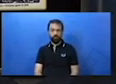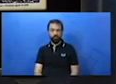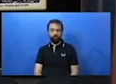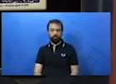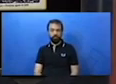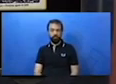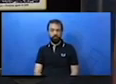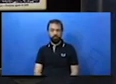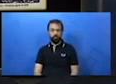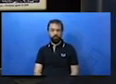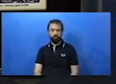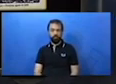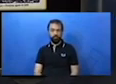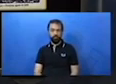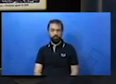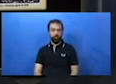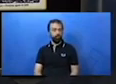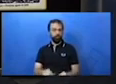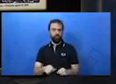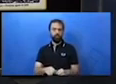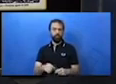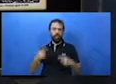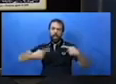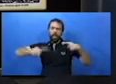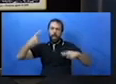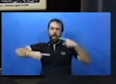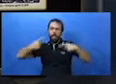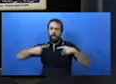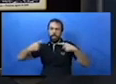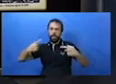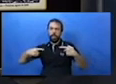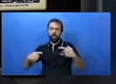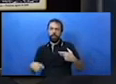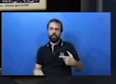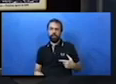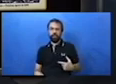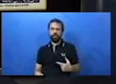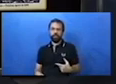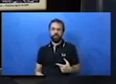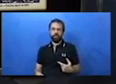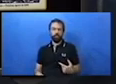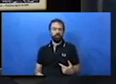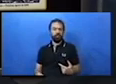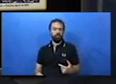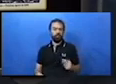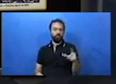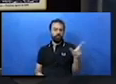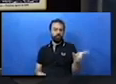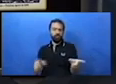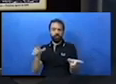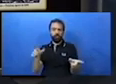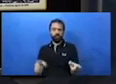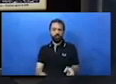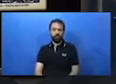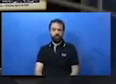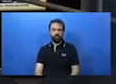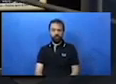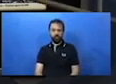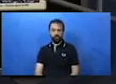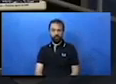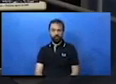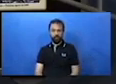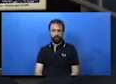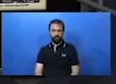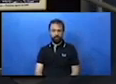Sávio Pinheiro. O Arranca-Rabo, de Yoko Ono com Maria Bonita, ou A Desventura, de John Lennon e